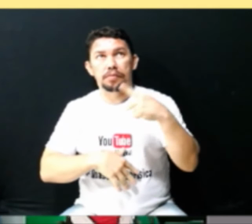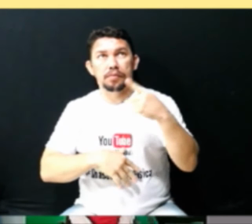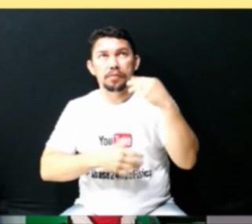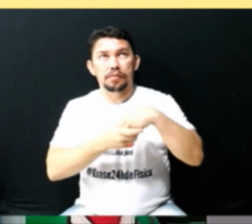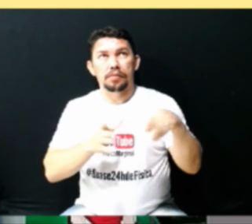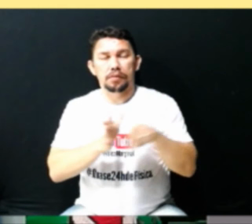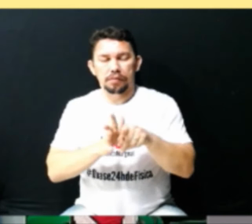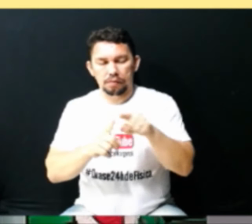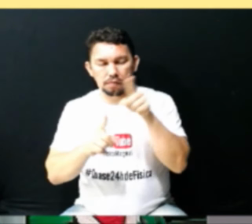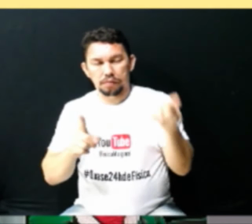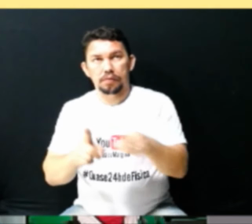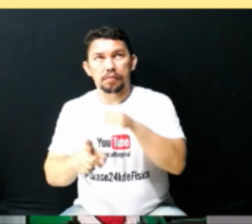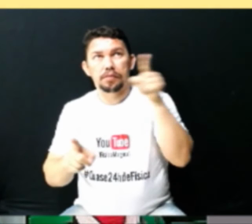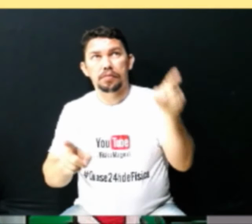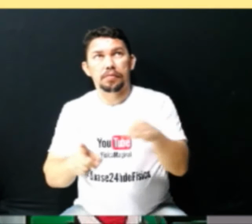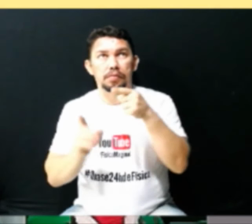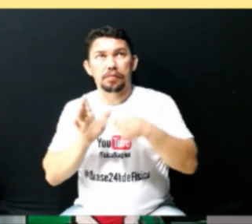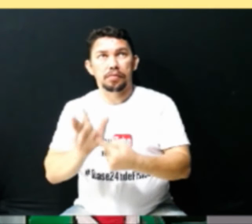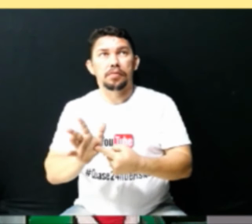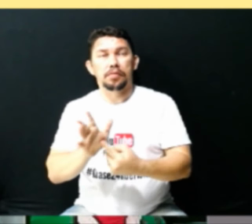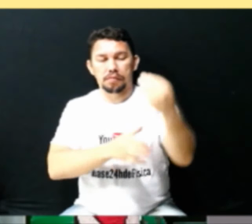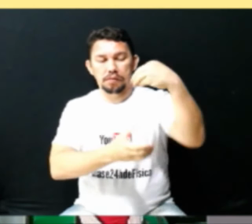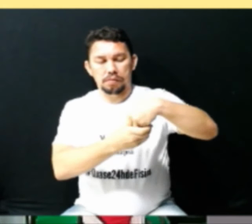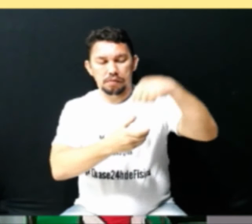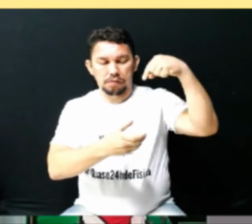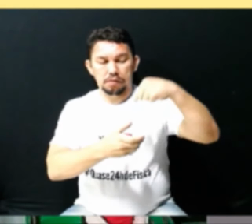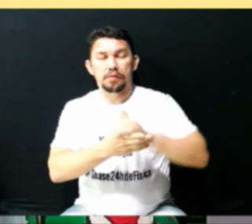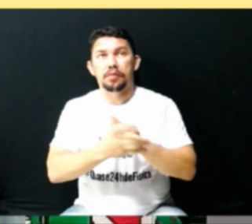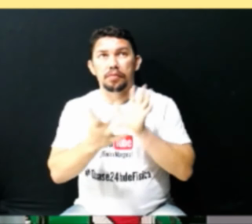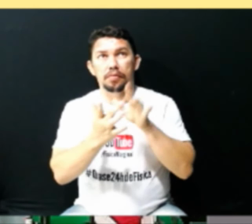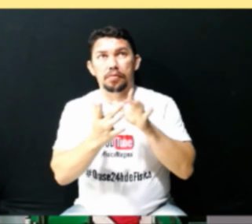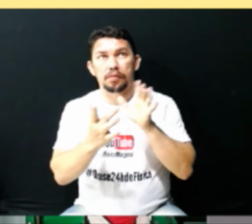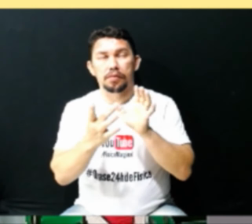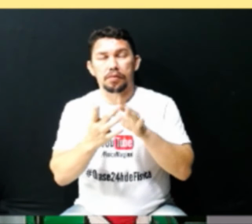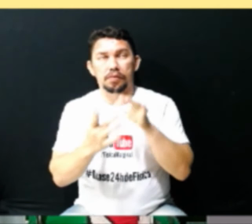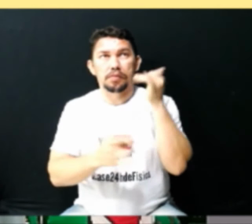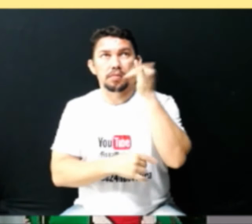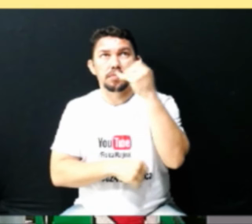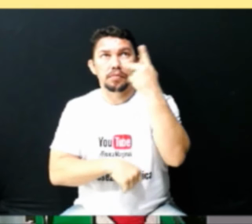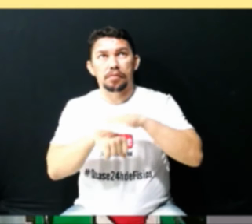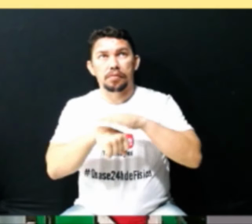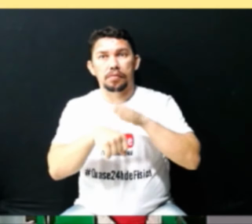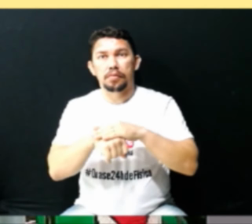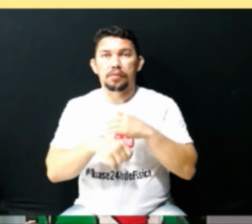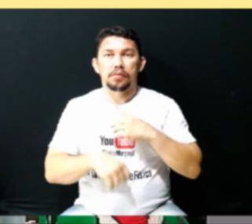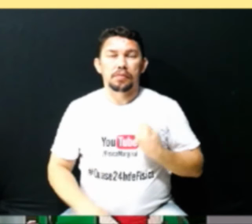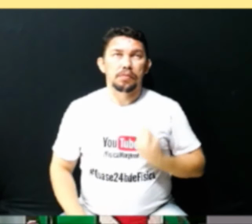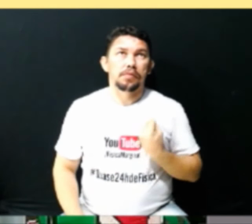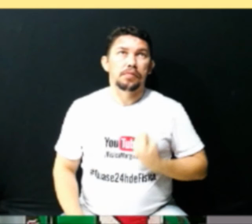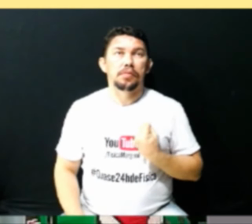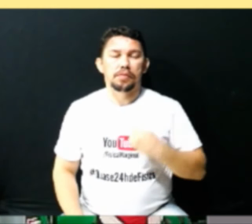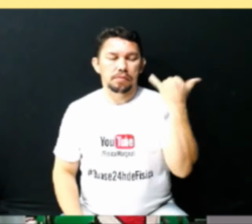aqui. Aqui dentro, tá, está conectado um gerador, que ele não mostra o interior do gerador, mas tem um gerador elétrico